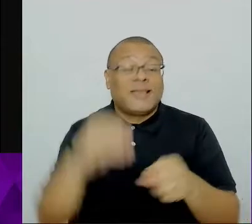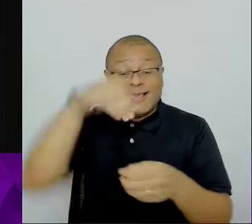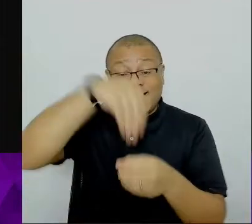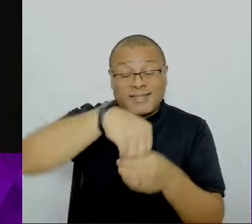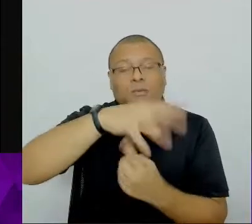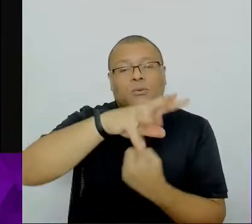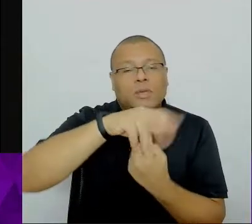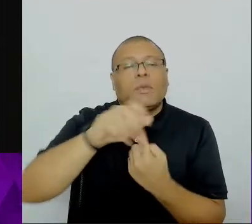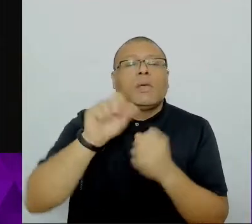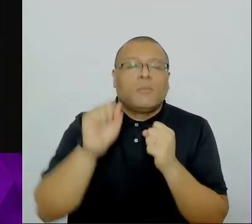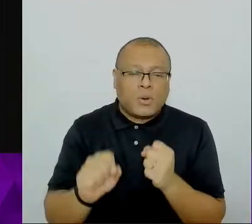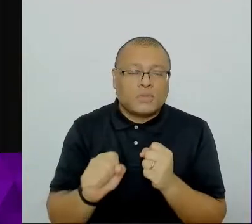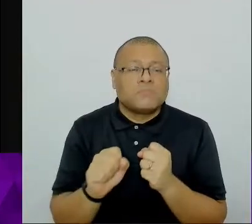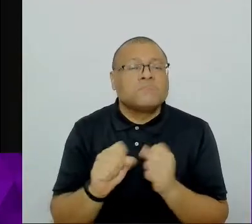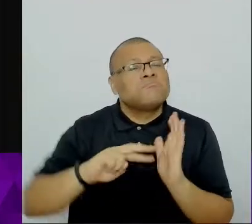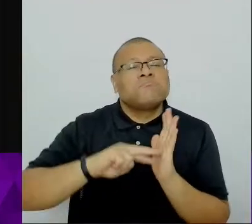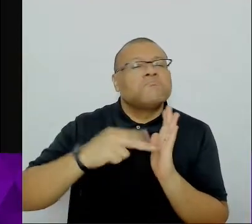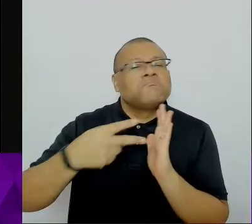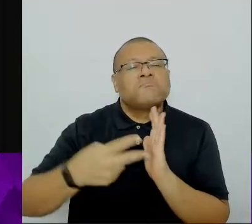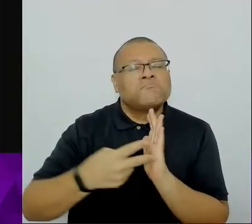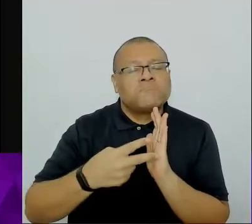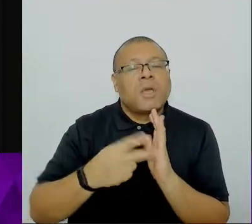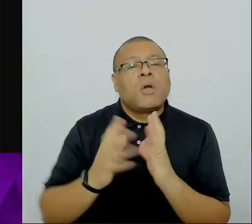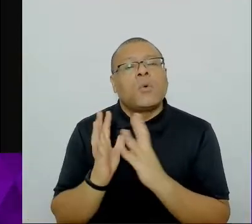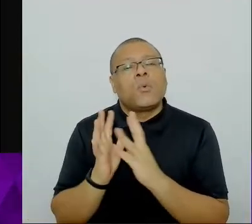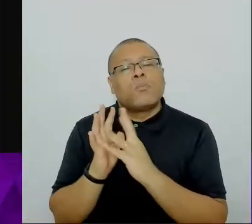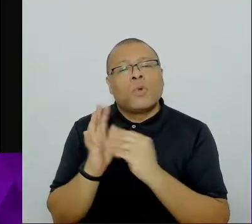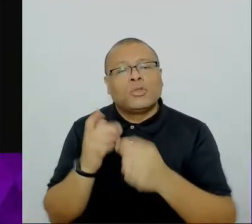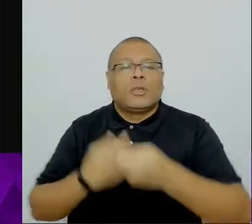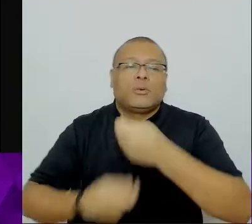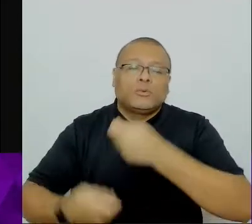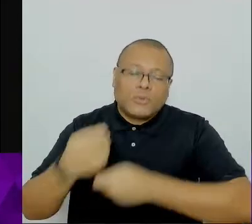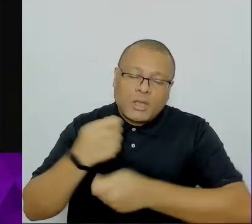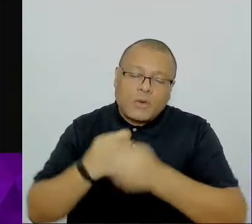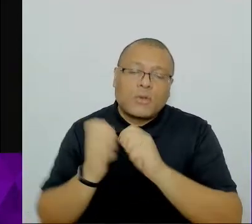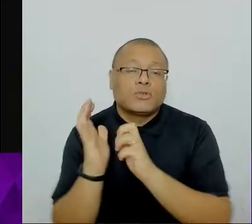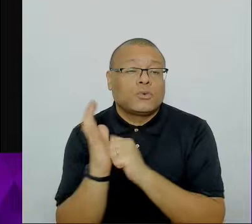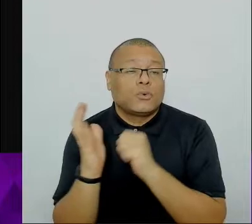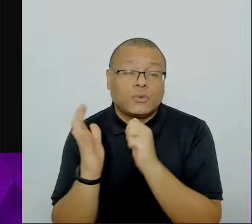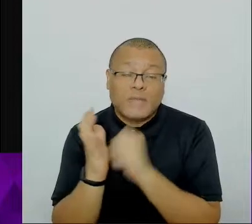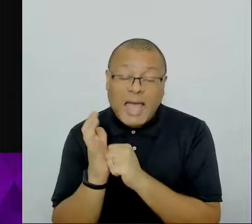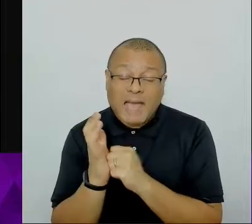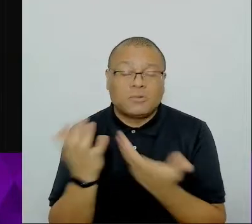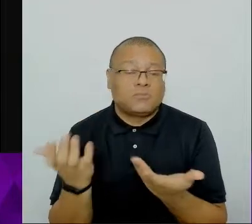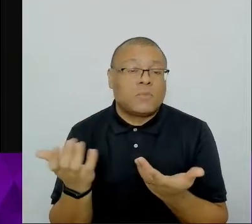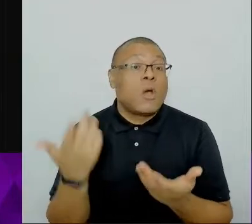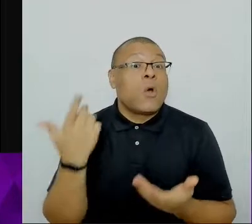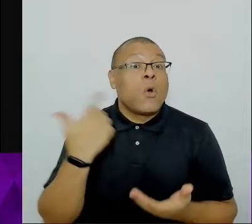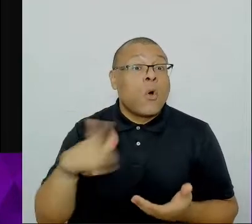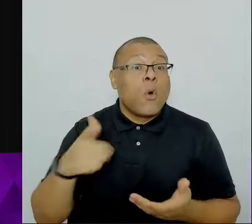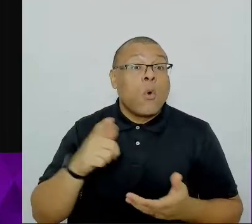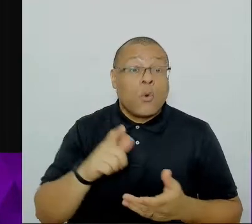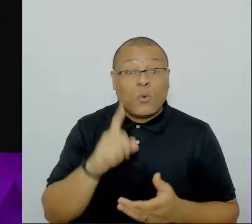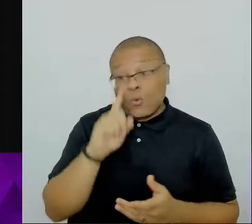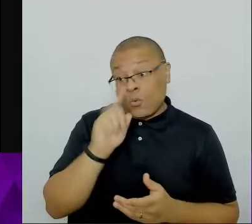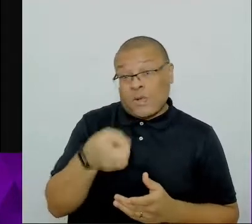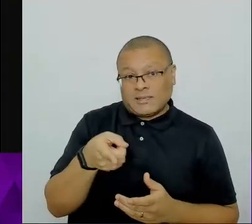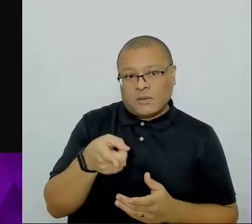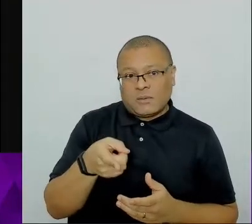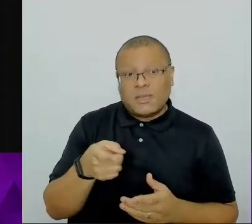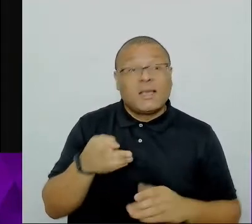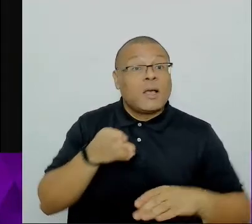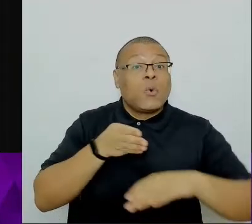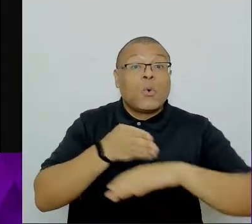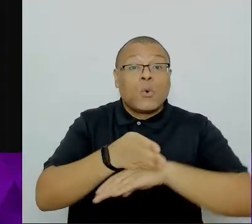um conjunto de dados que representam ou um modelo de negócio, ou uma entidade de negócio, ou uma ação de negócio. Eles geralmente são acessados através